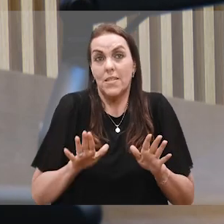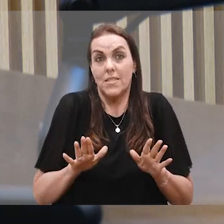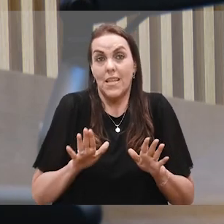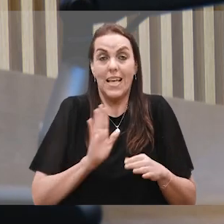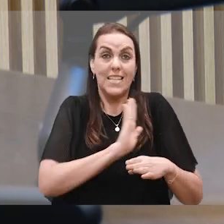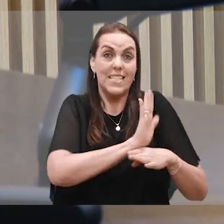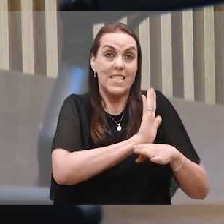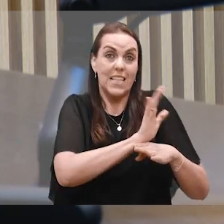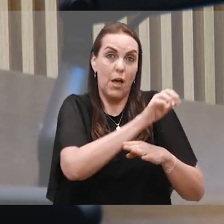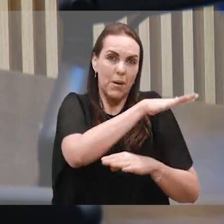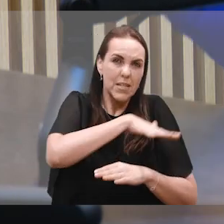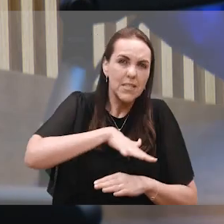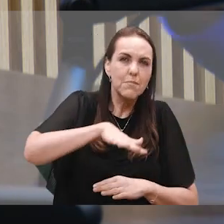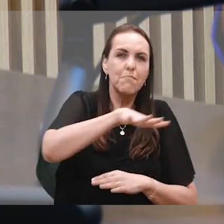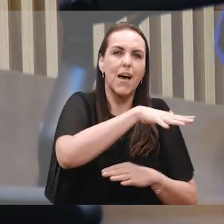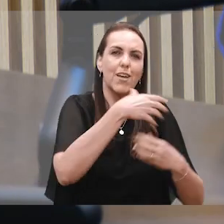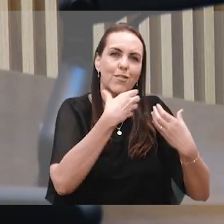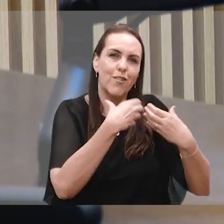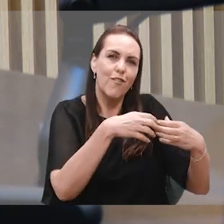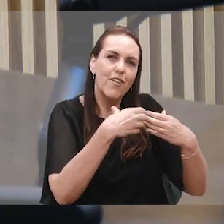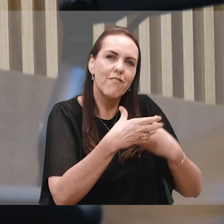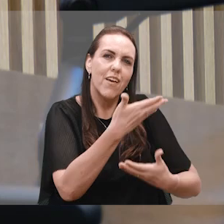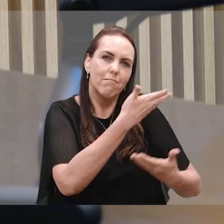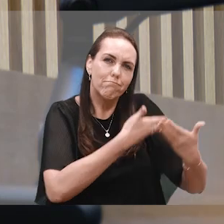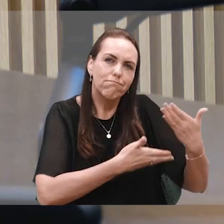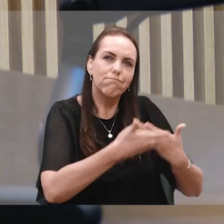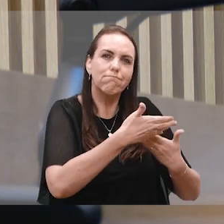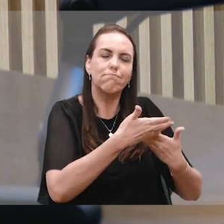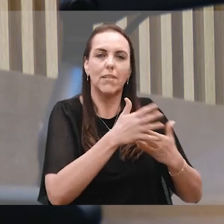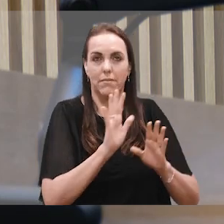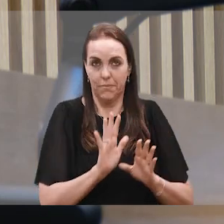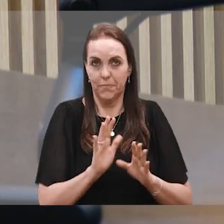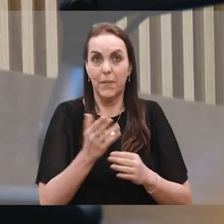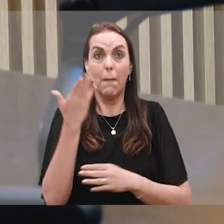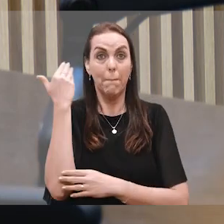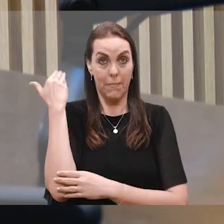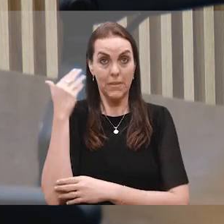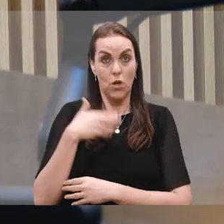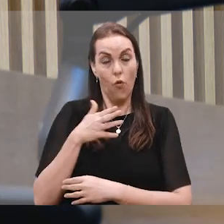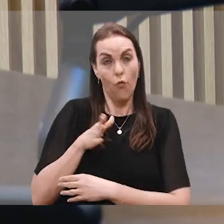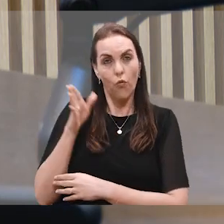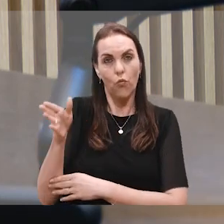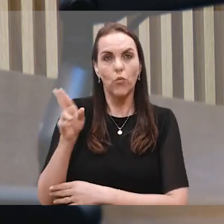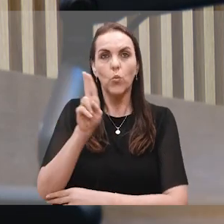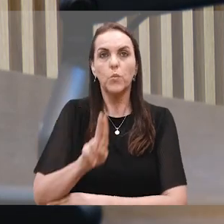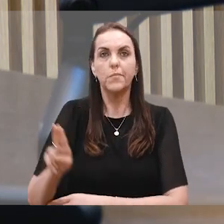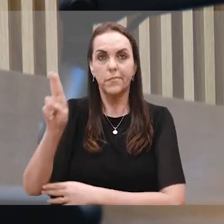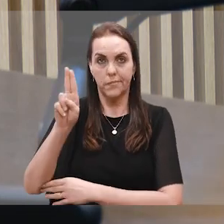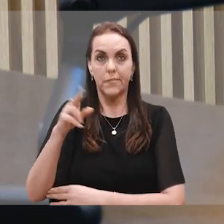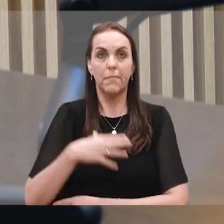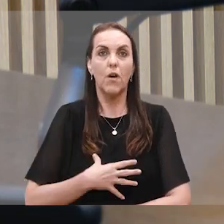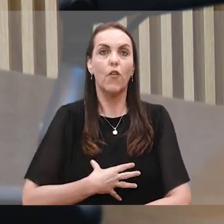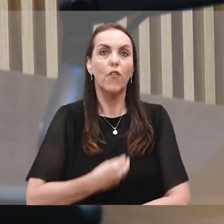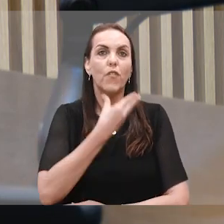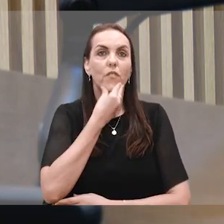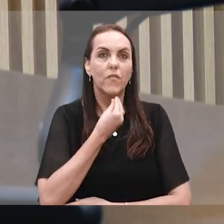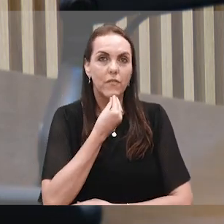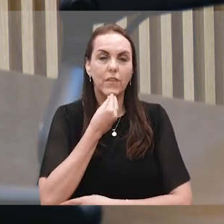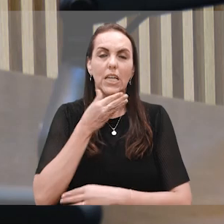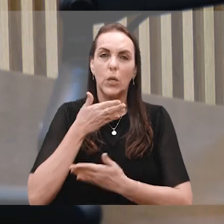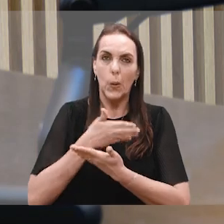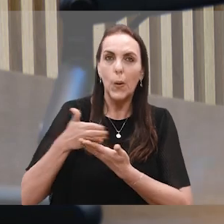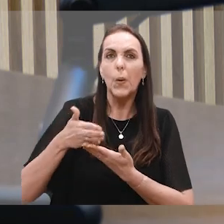deveria, porque o cinema é um espaço de convívio. Então, esse tempo eu fui numa universidade e quando meu filho estava para